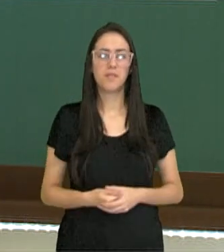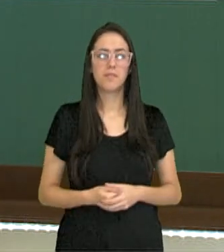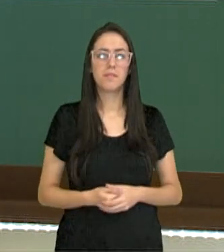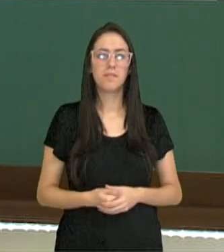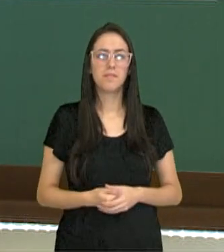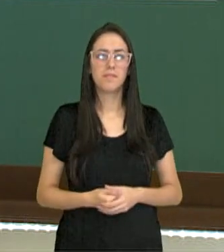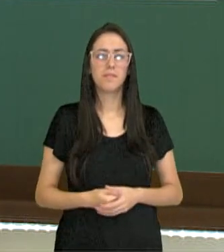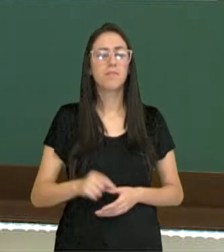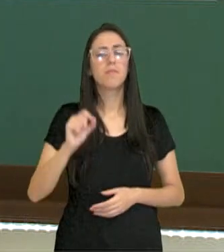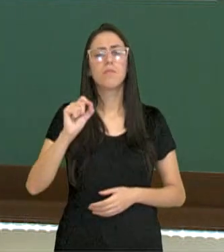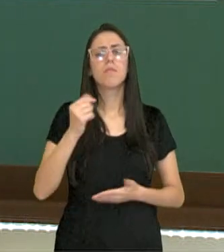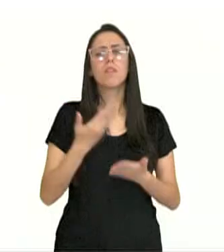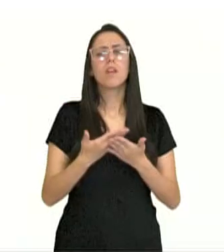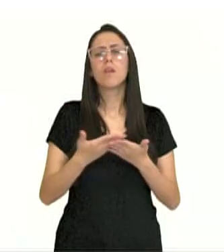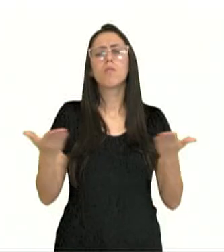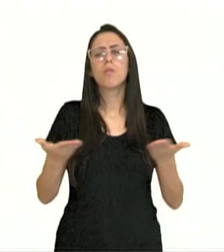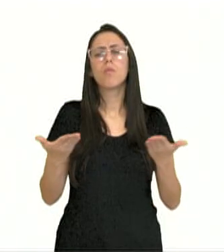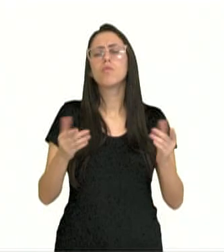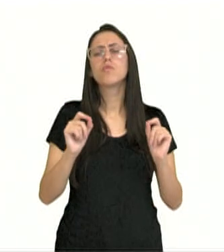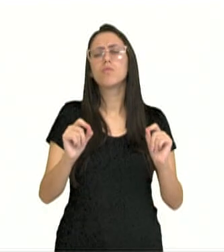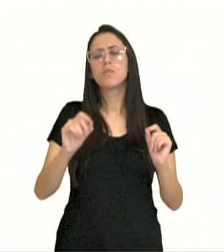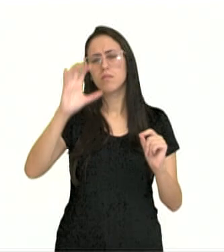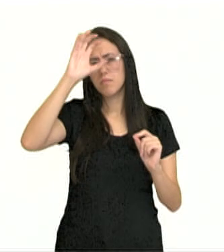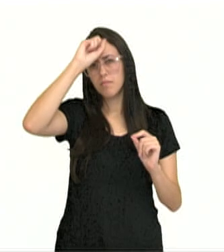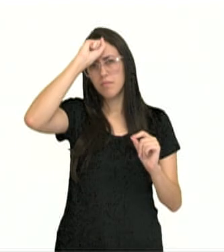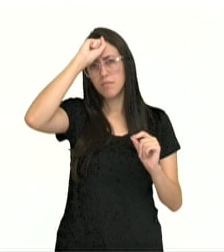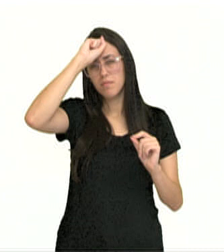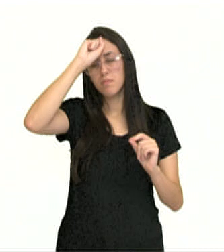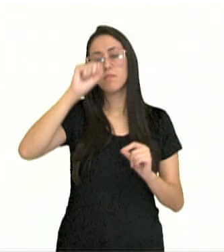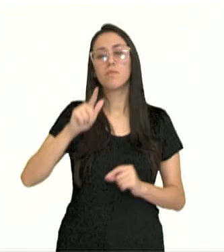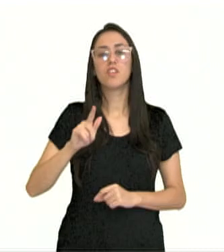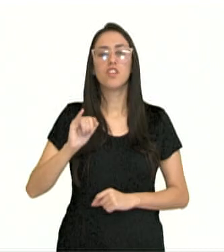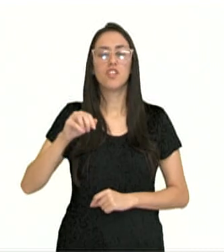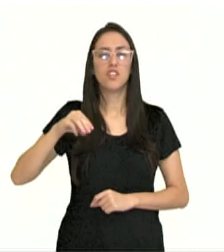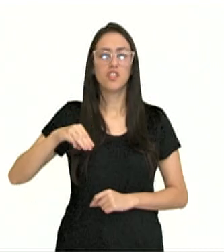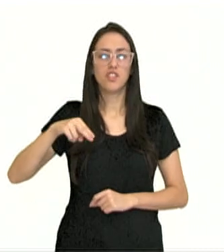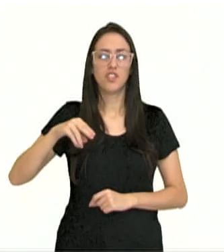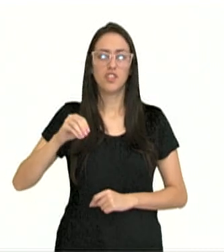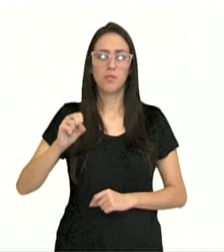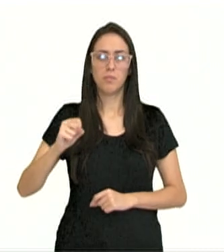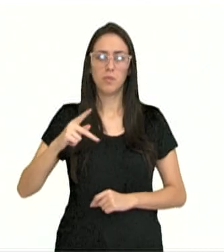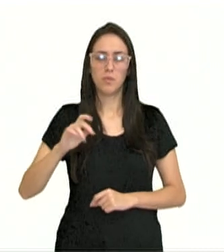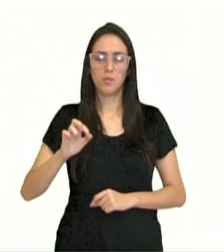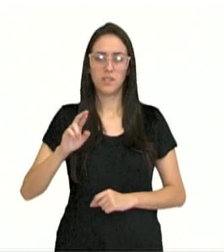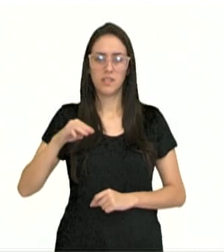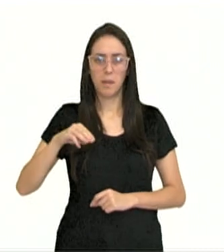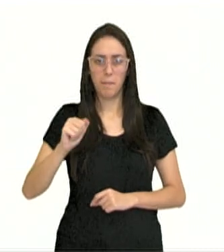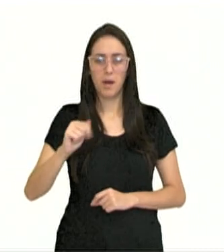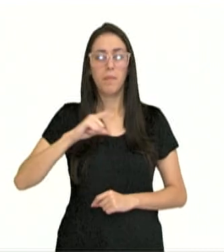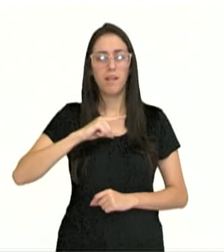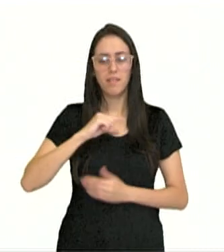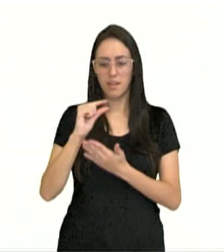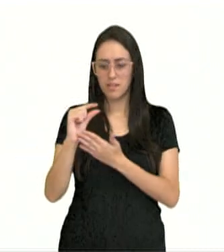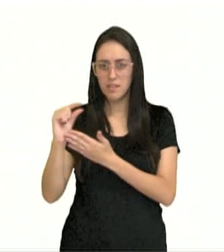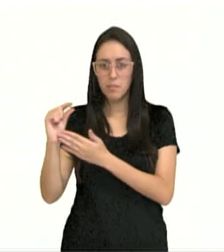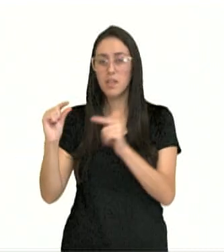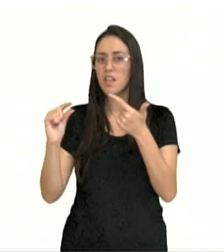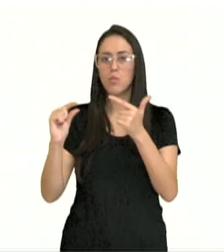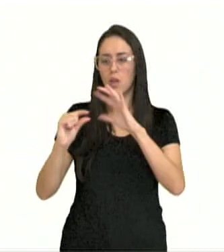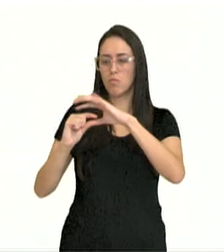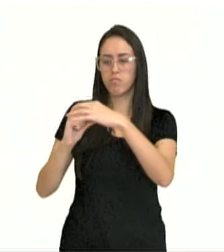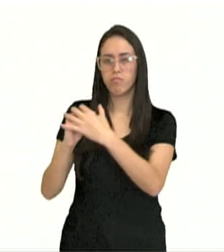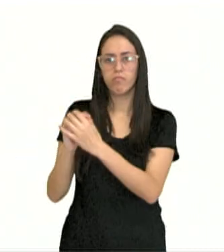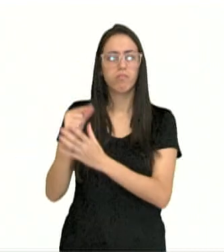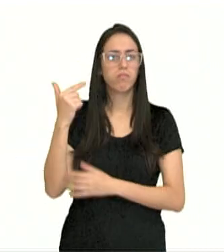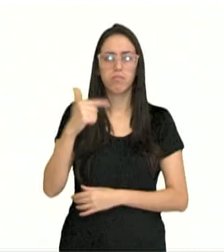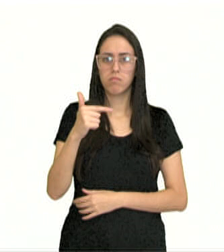E o que vimos na aula? Que as gimnospermas são as primeiras plantas com sementes, que que não são protegidas por frutos. Possuem